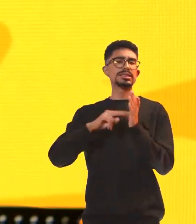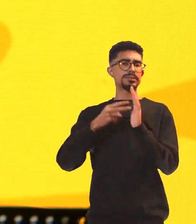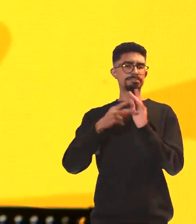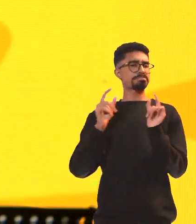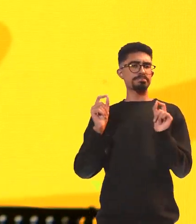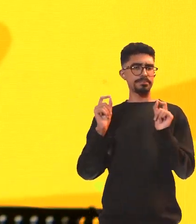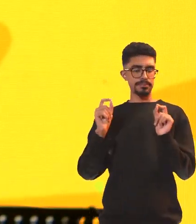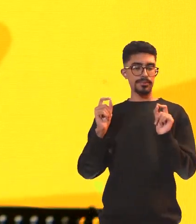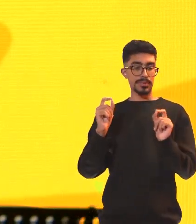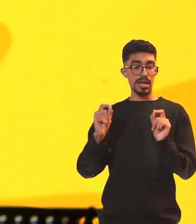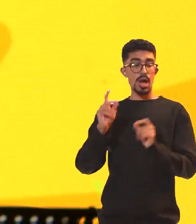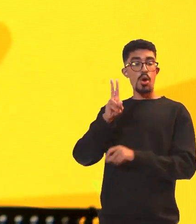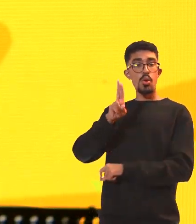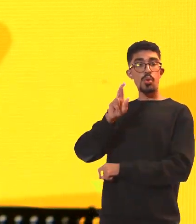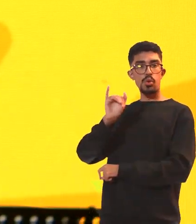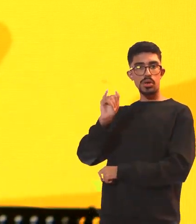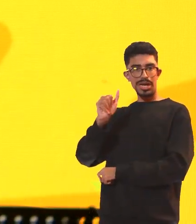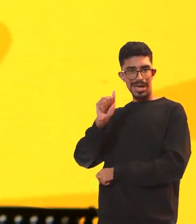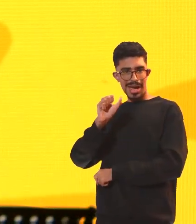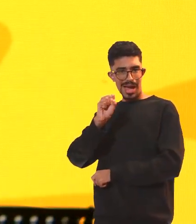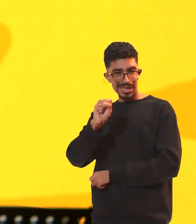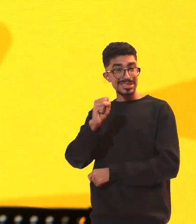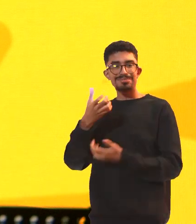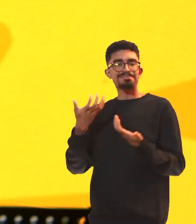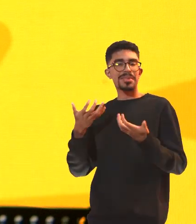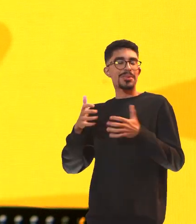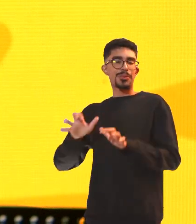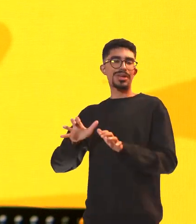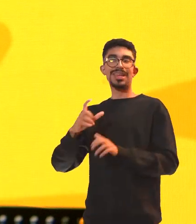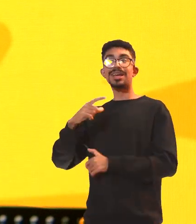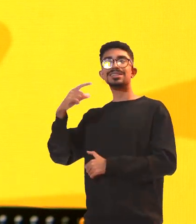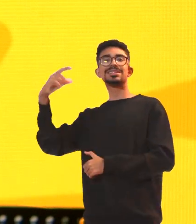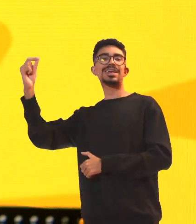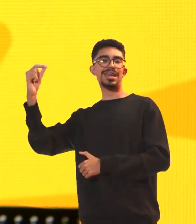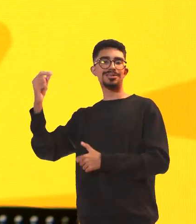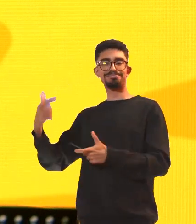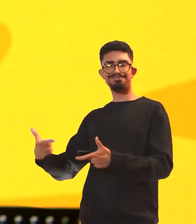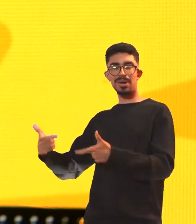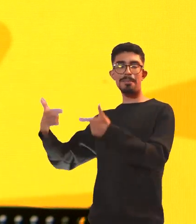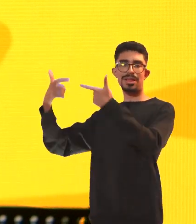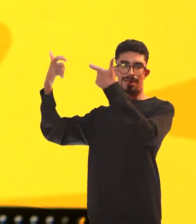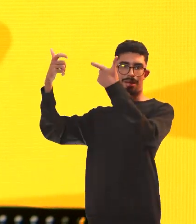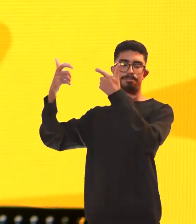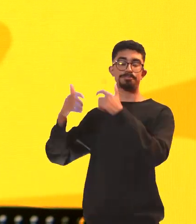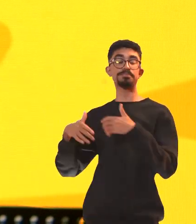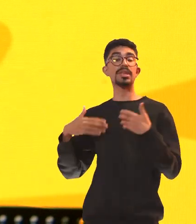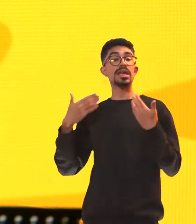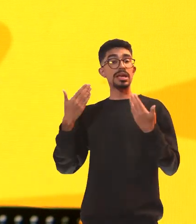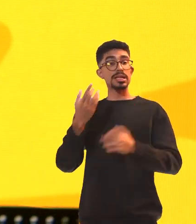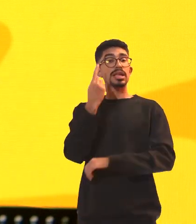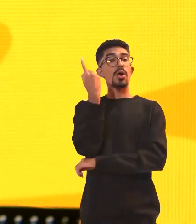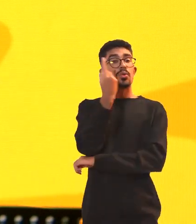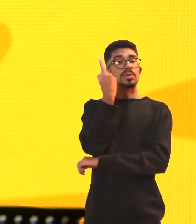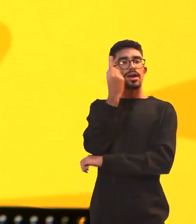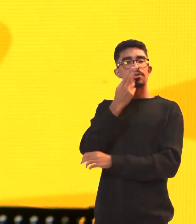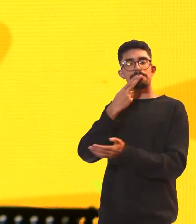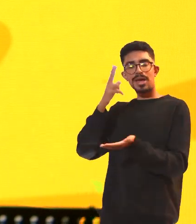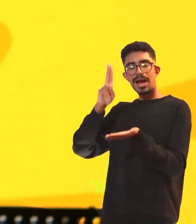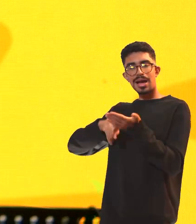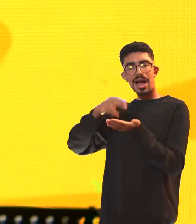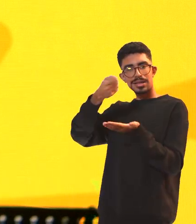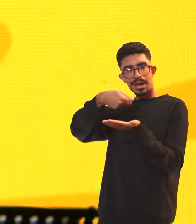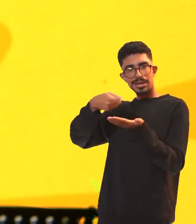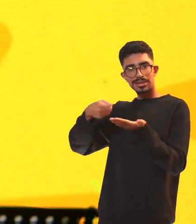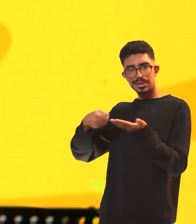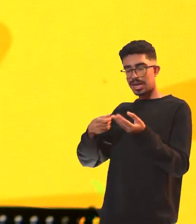ele, não queria ir para casa enquanto os soldados estavam na batalha, ele manda uma carta para o comandante do exército e pede para que Urias